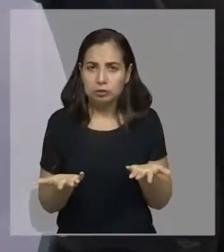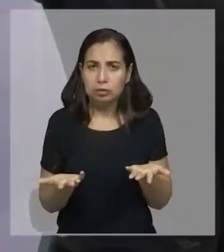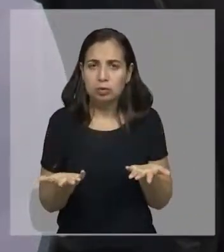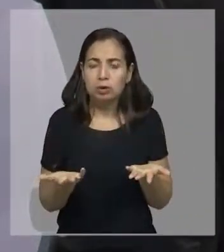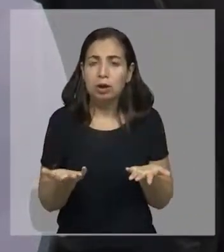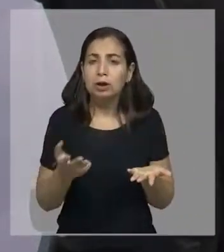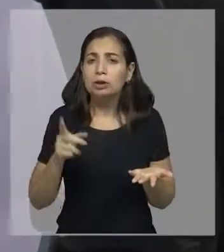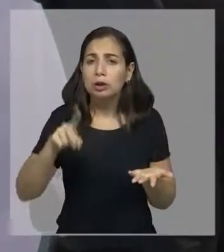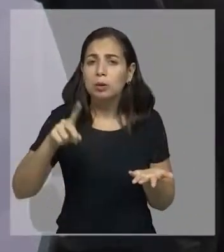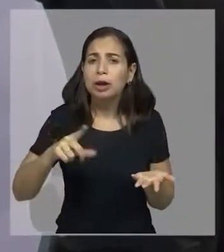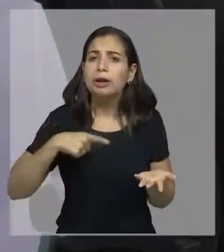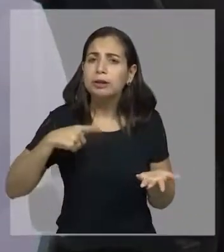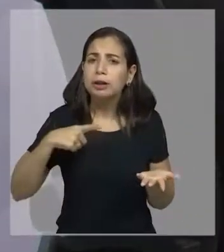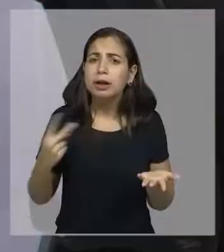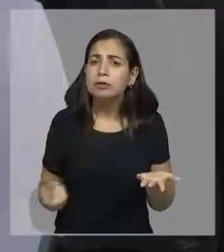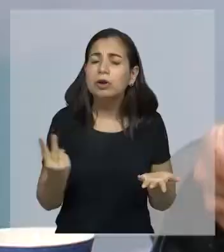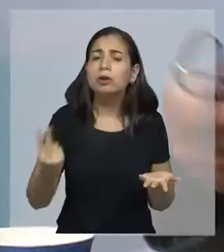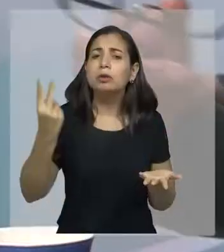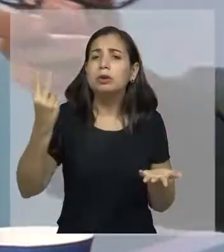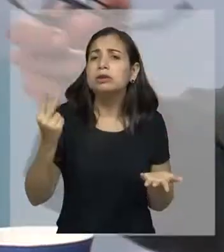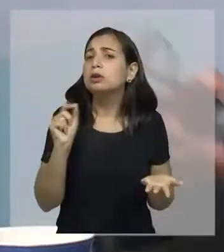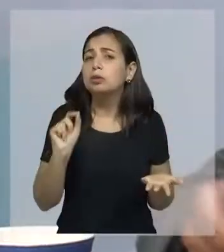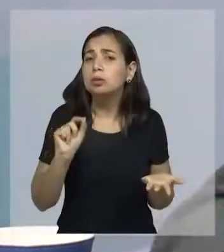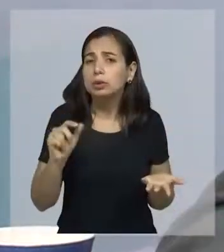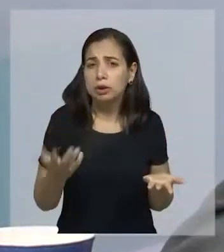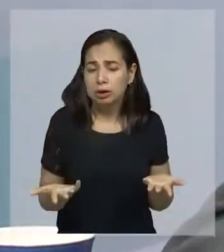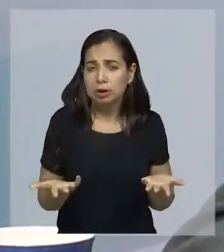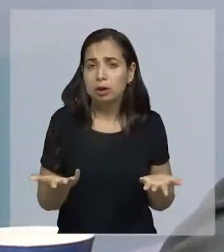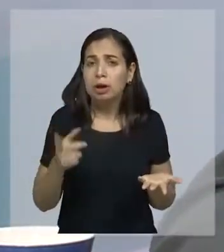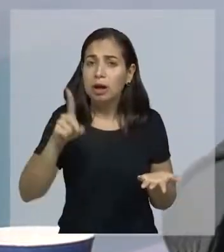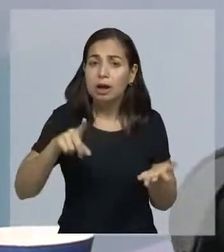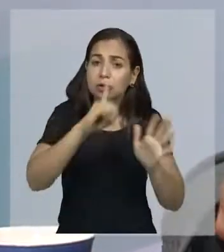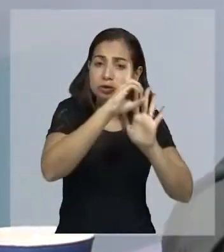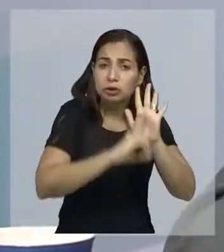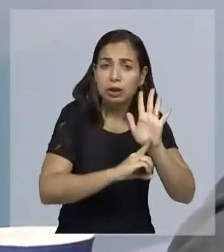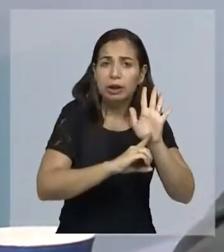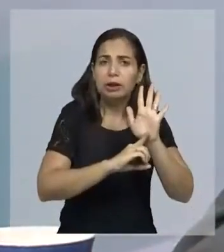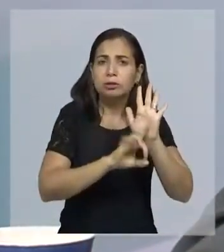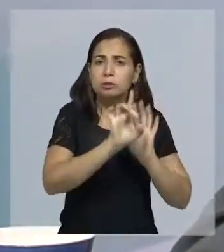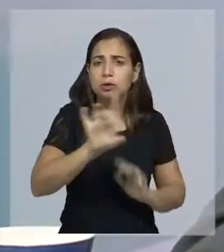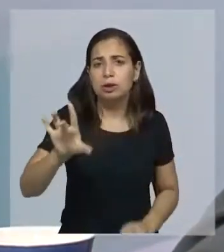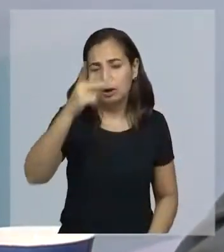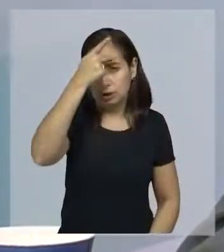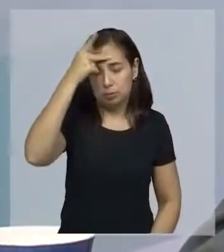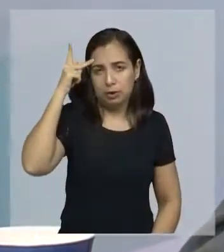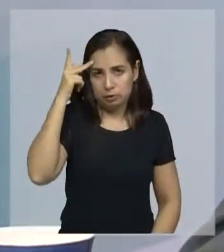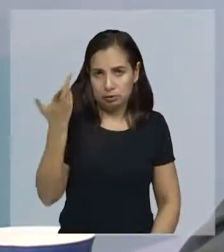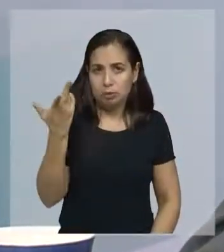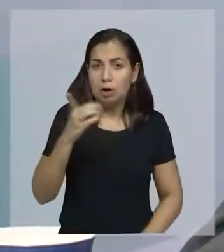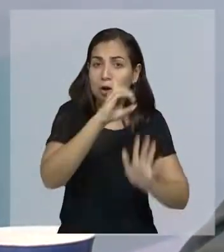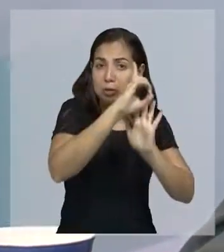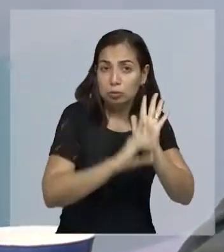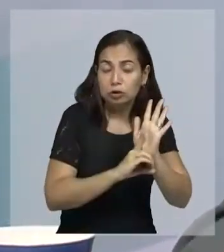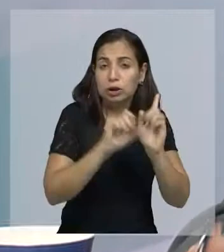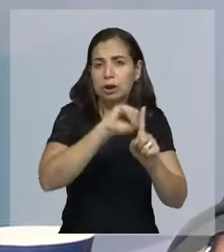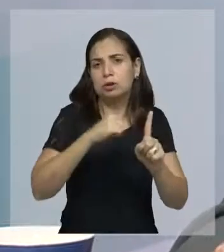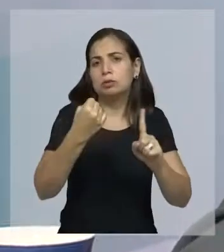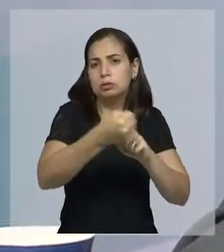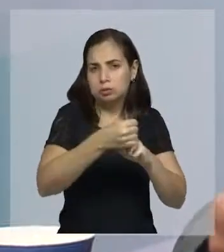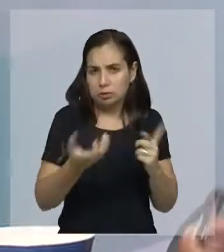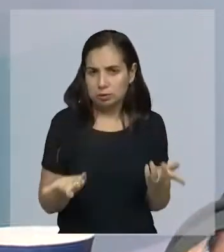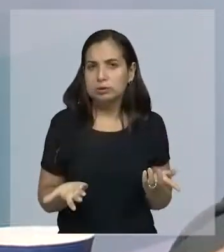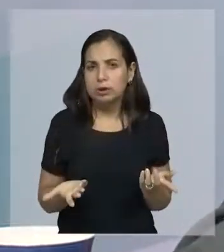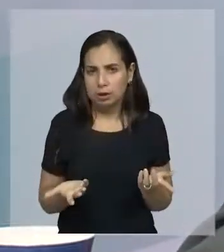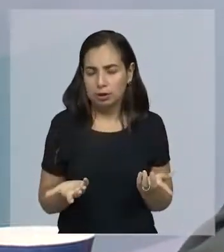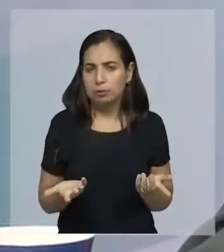questões dos direitos individuais, valoriza os direitos sociais, aparece como primeira linha. Chamou o Ulisses, né? Constituição Perfeita,